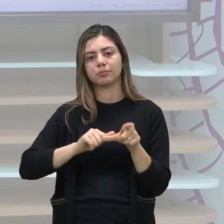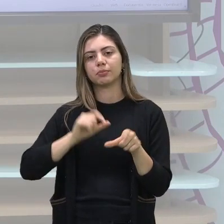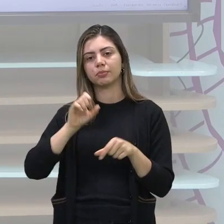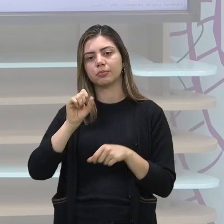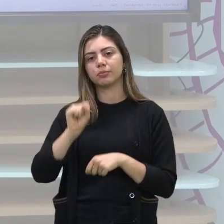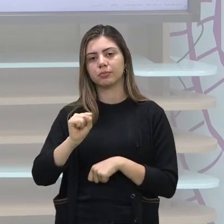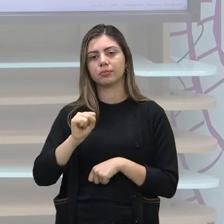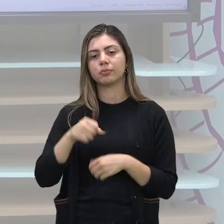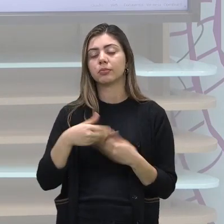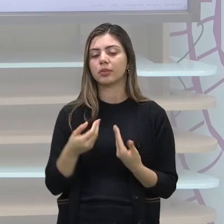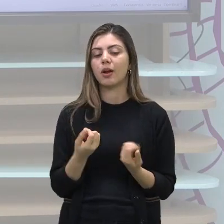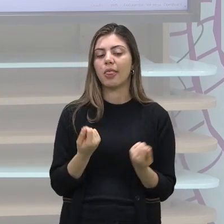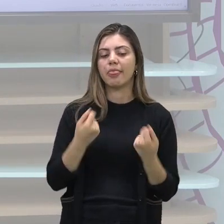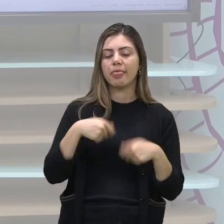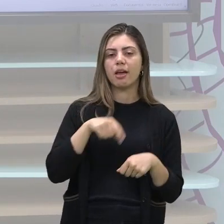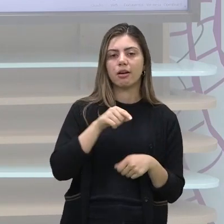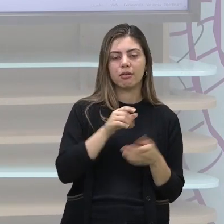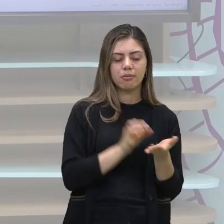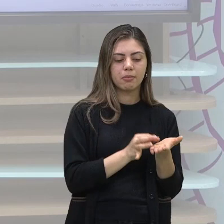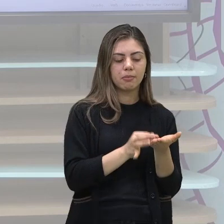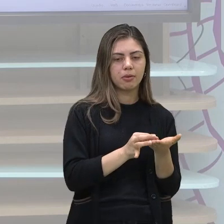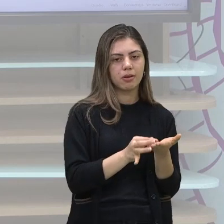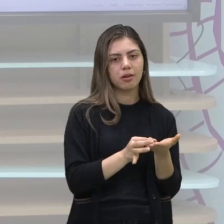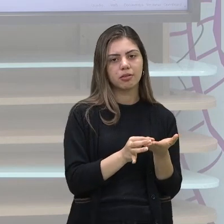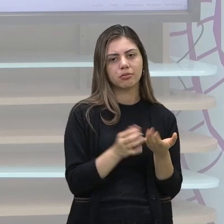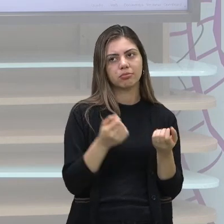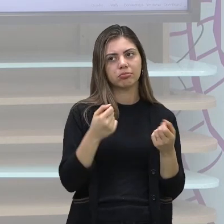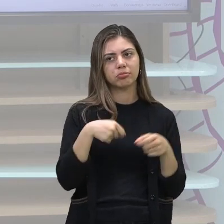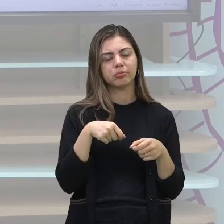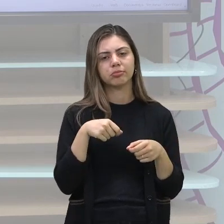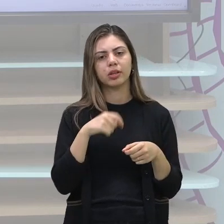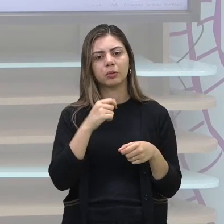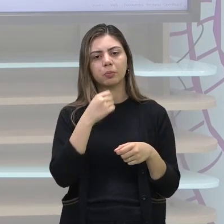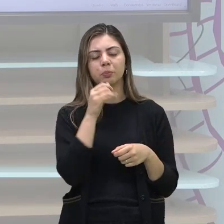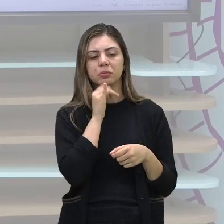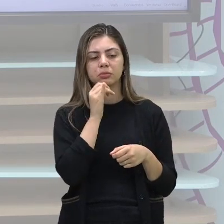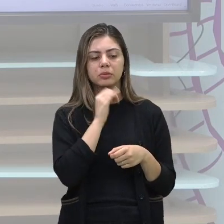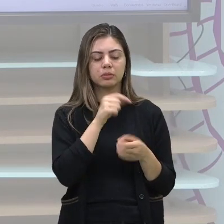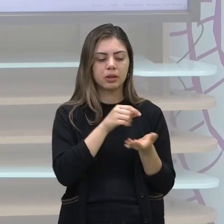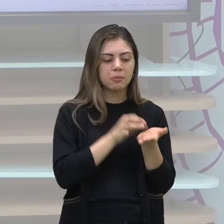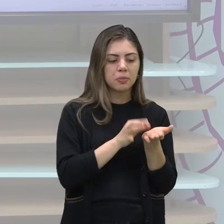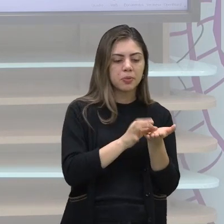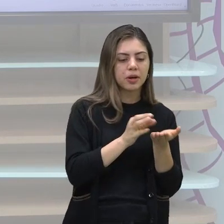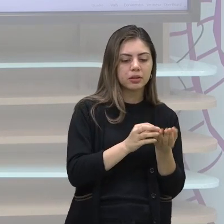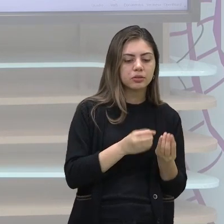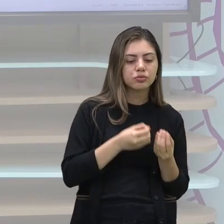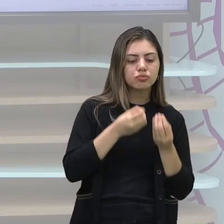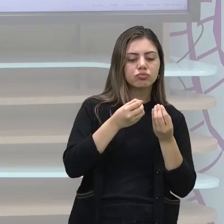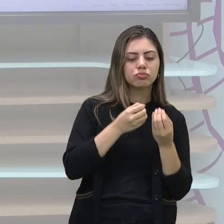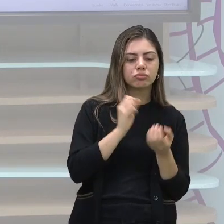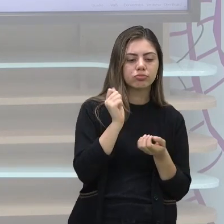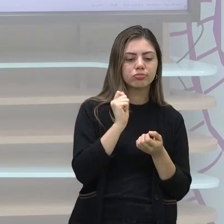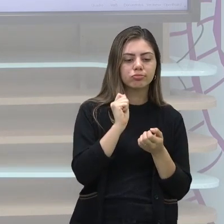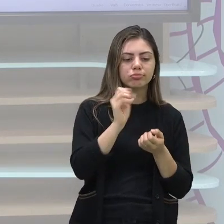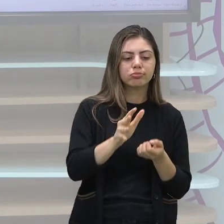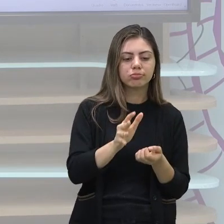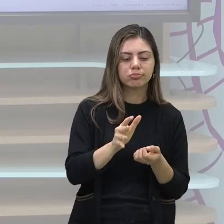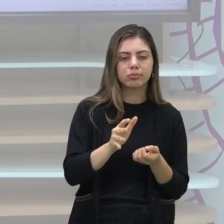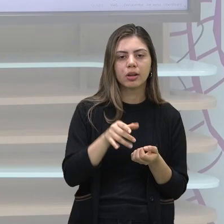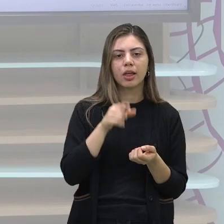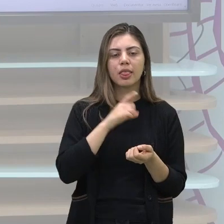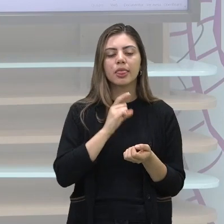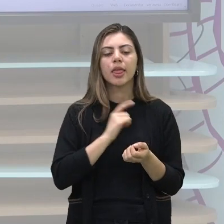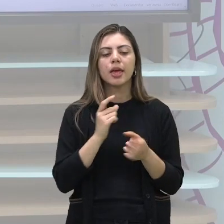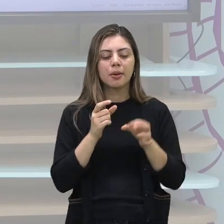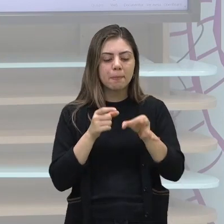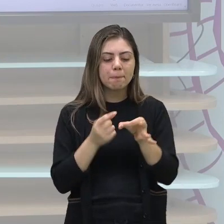todas as possibilidades de, ao lançarmos uma moeda, né, e qual é a face que fica voltada para